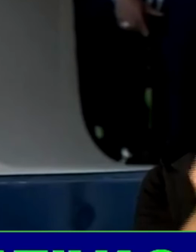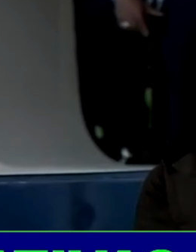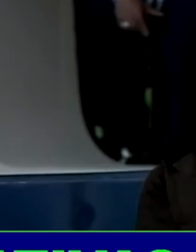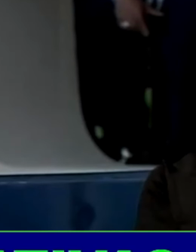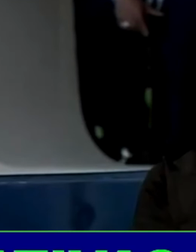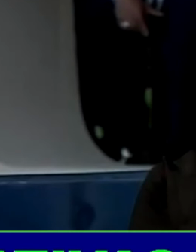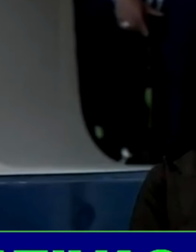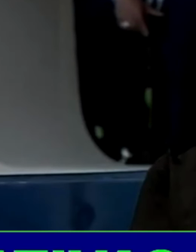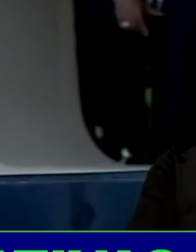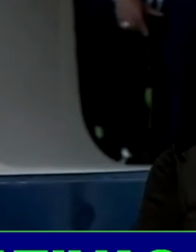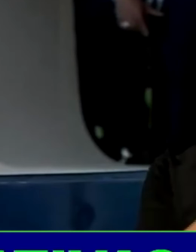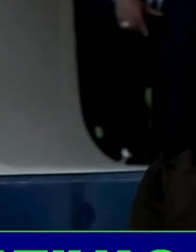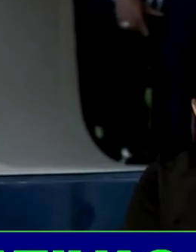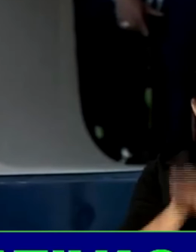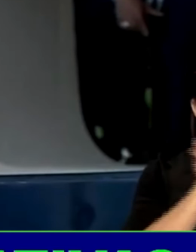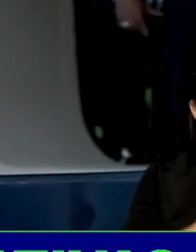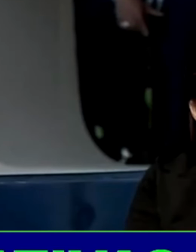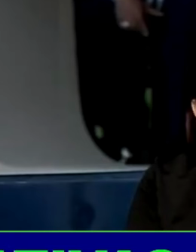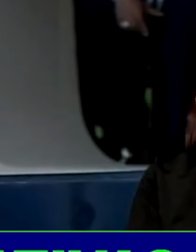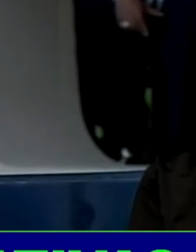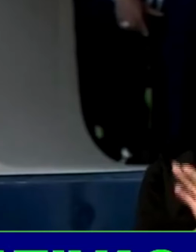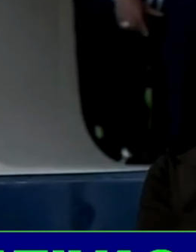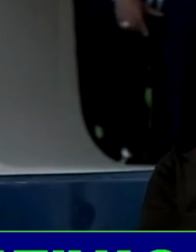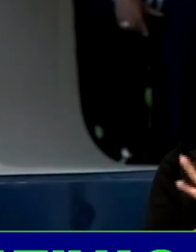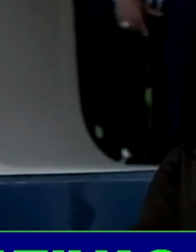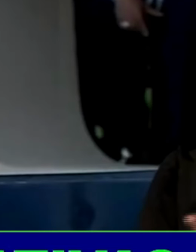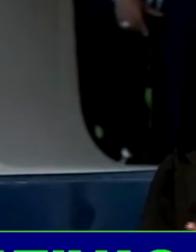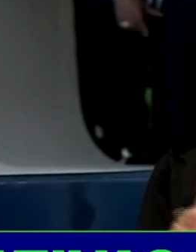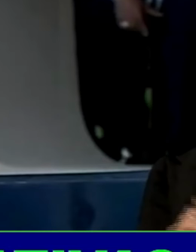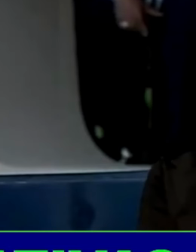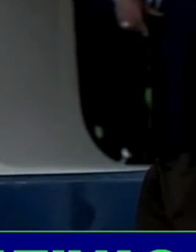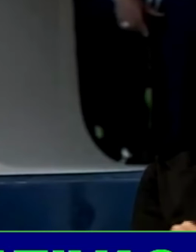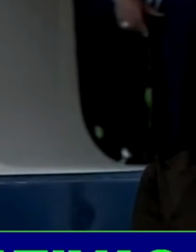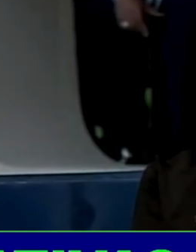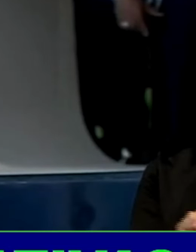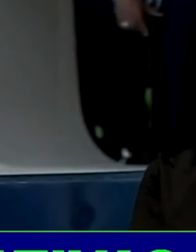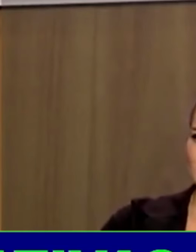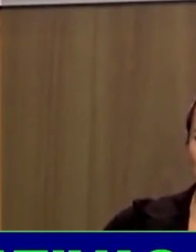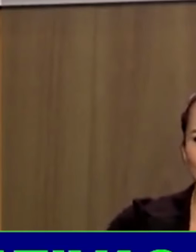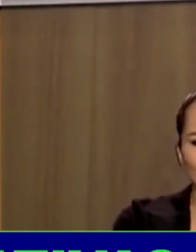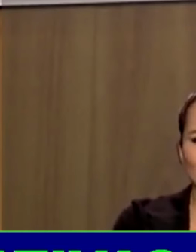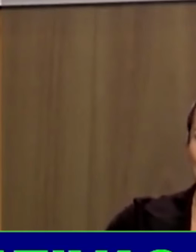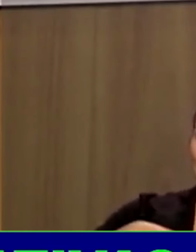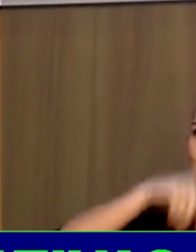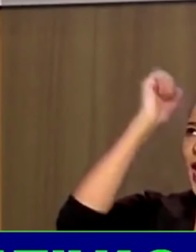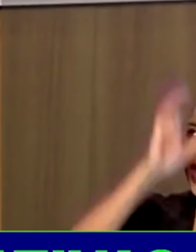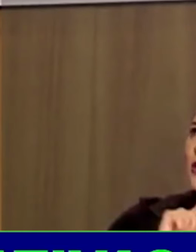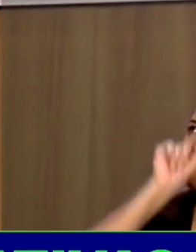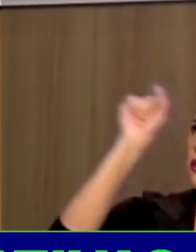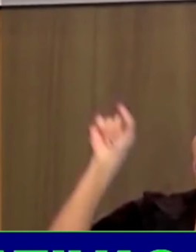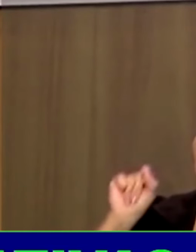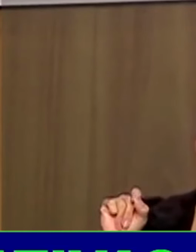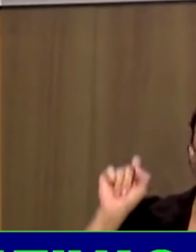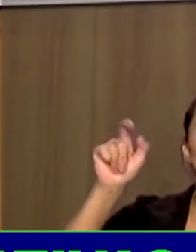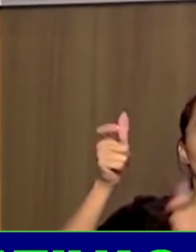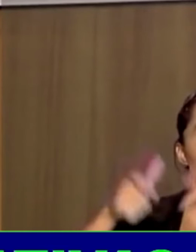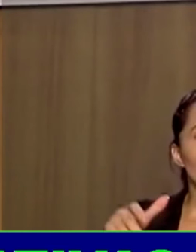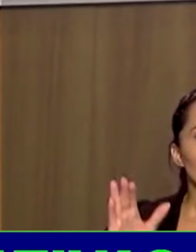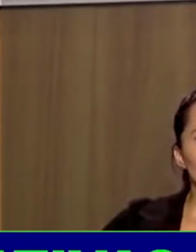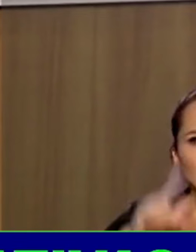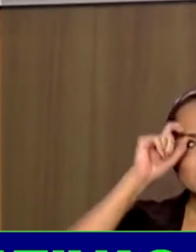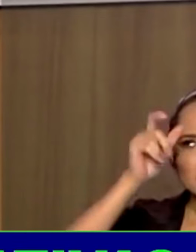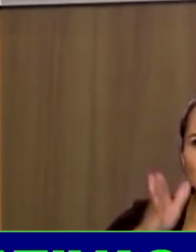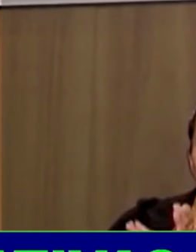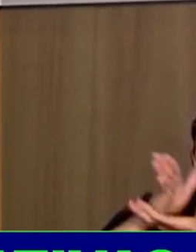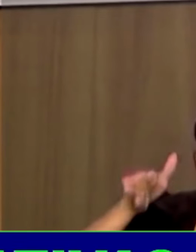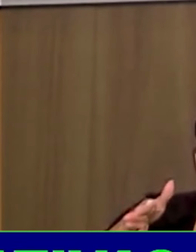eles. Garnier teria sido o único a se colocar à disposição do presidente para a empreitada, segundo os militares. Então, a interlocutores, Garnier afirma, no